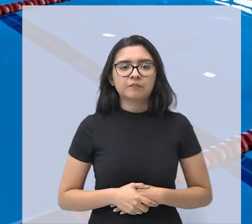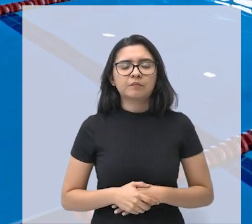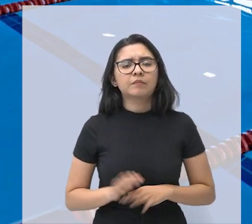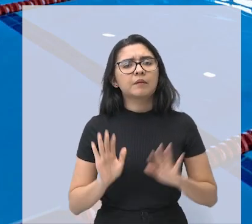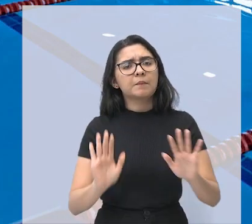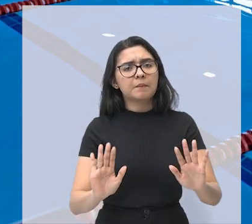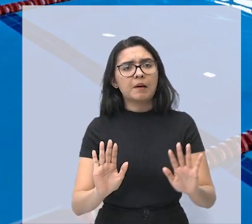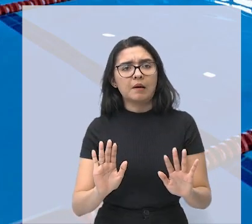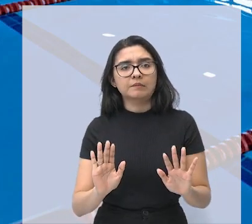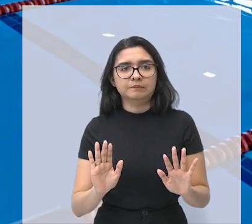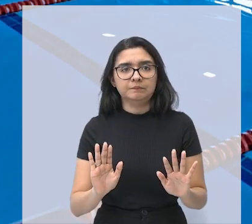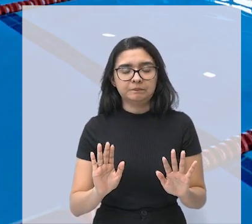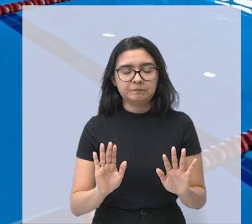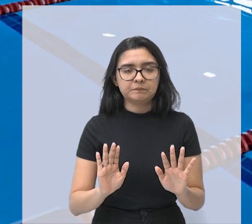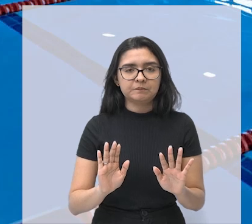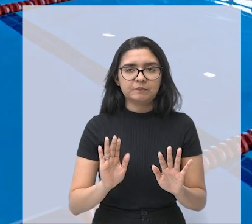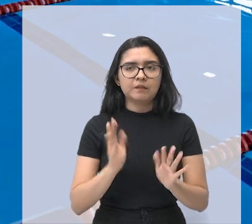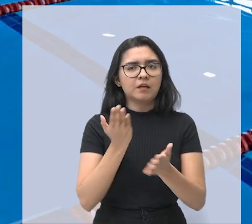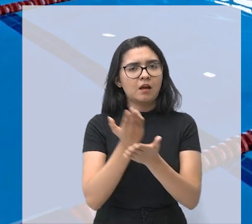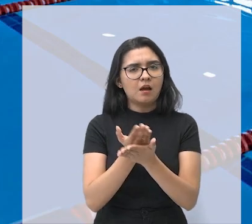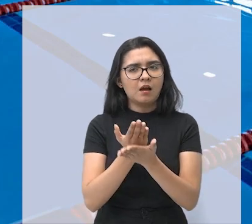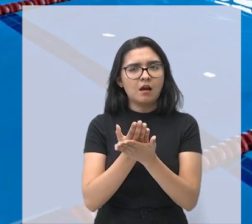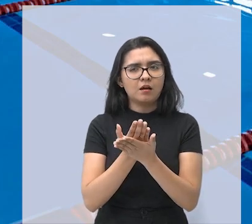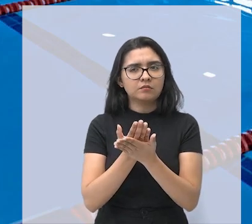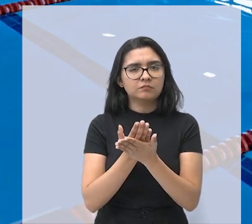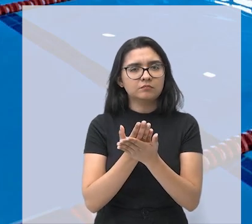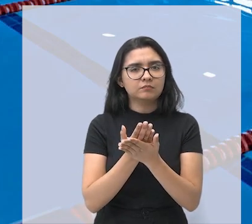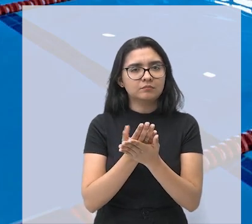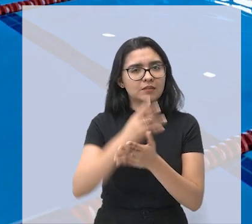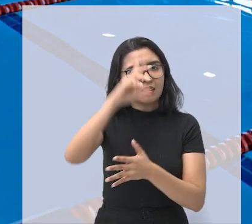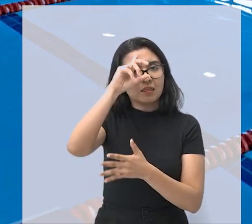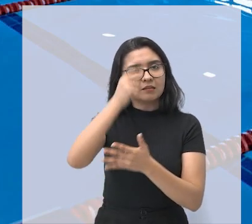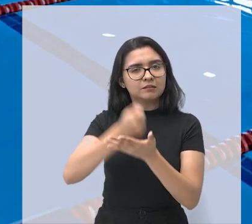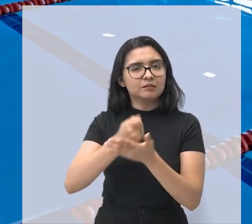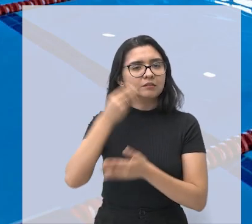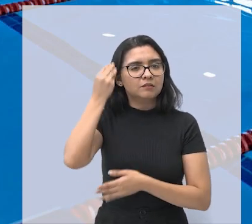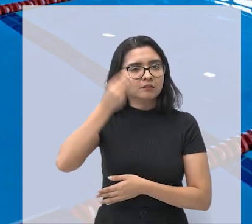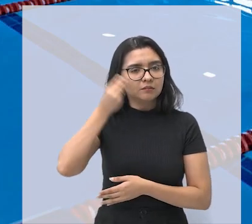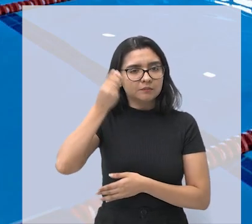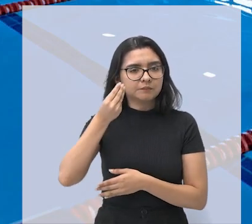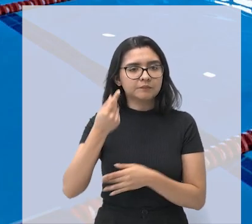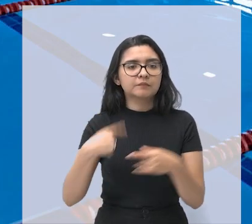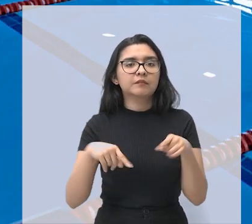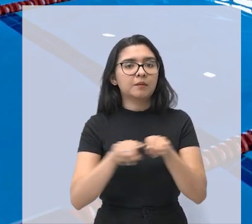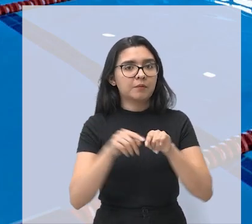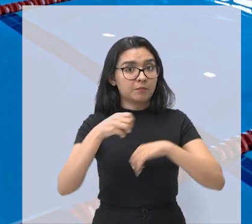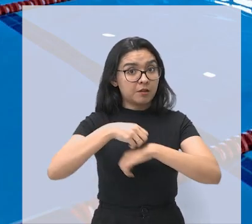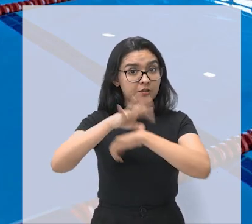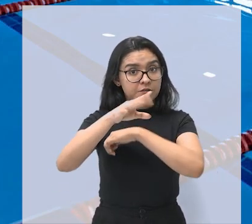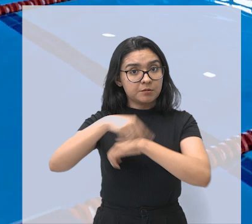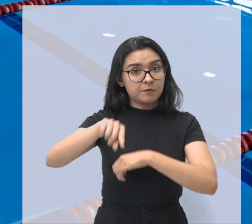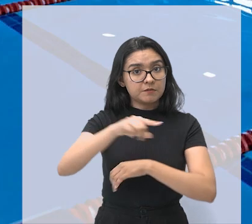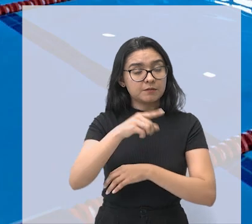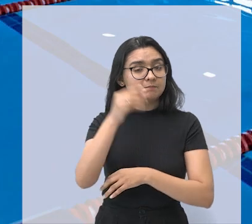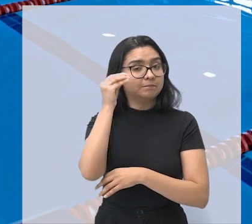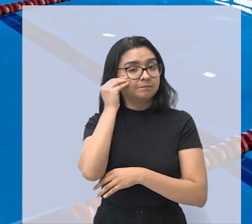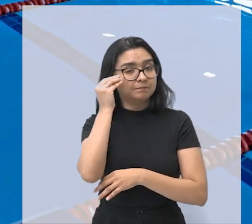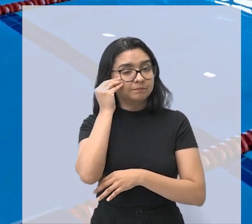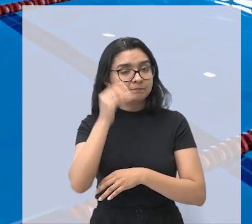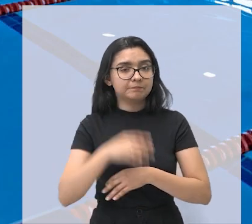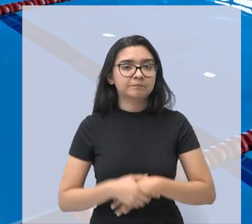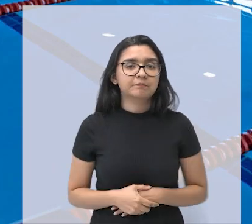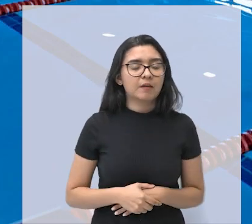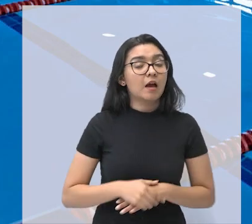se você, depois dessa aula, decidir experimentar, eu também quero deixar algumas dicas para vocês antes